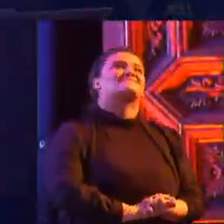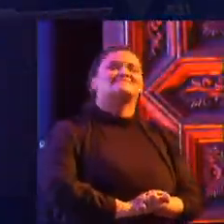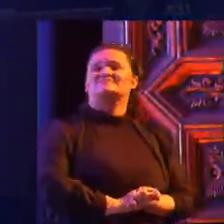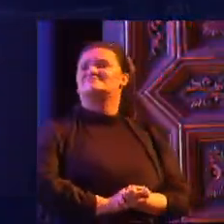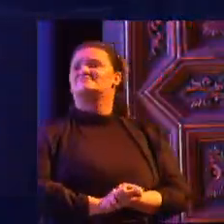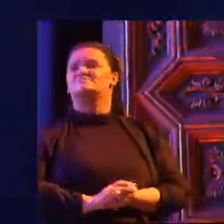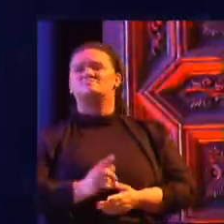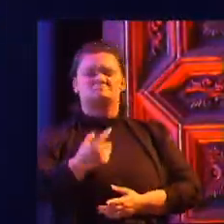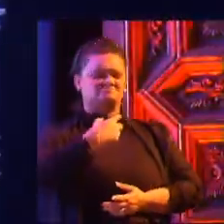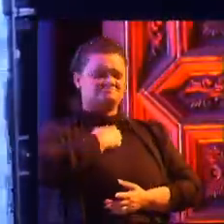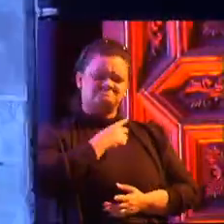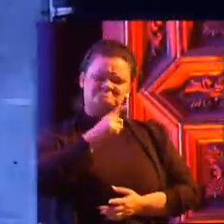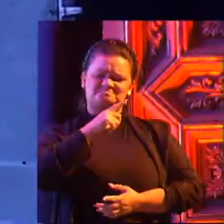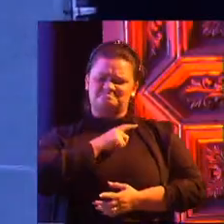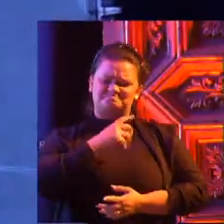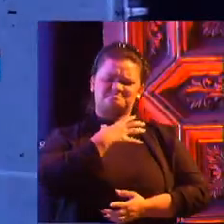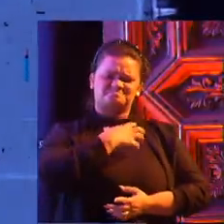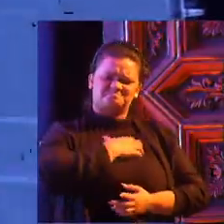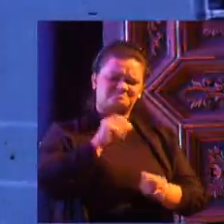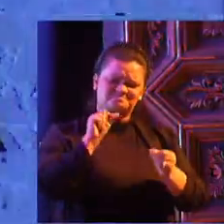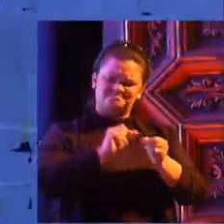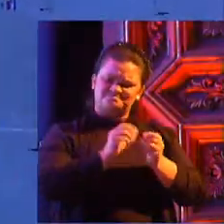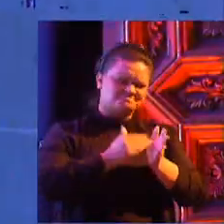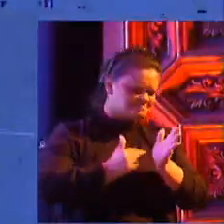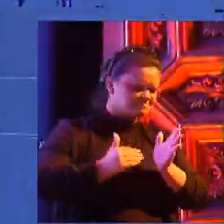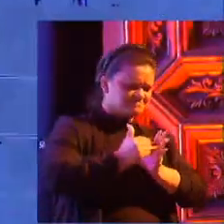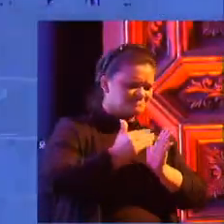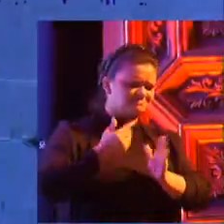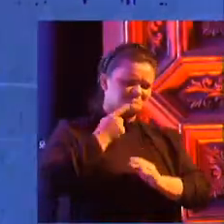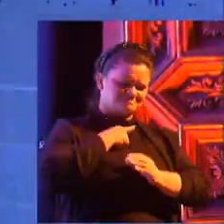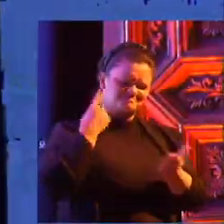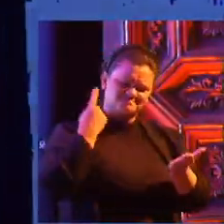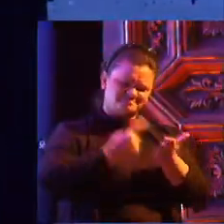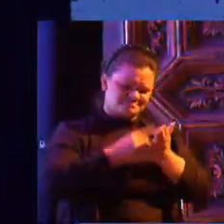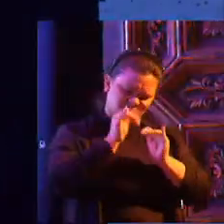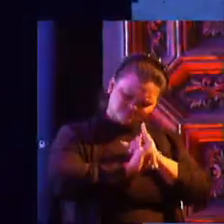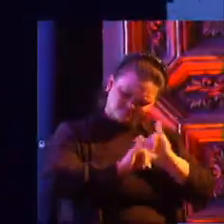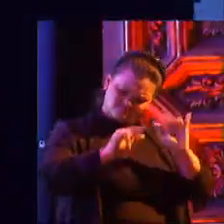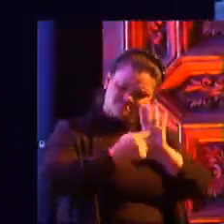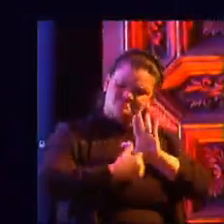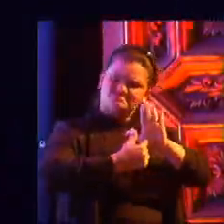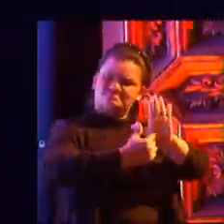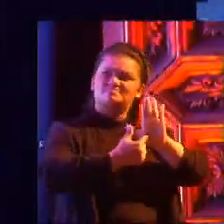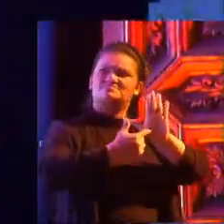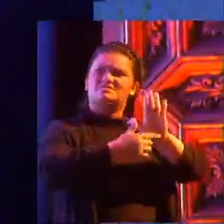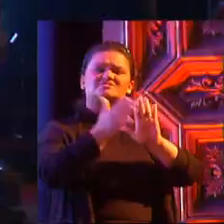Ah, eu tenho feito de tudo pra me convencer e mostrar,